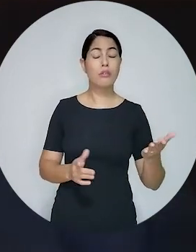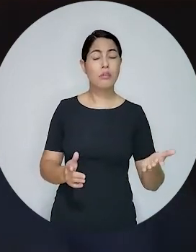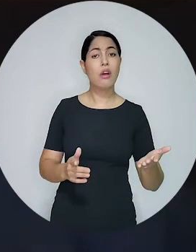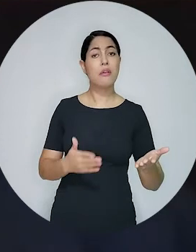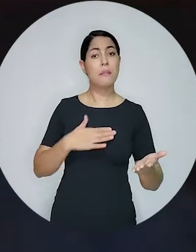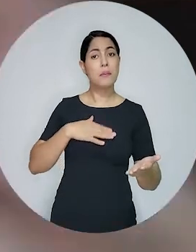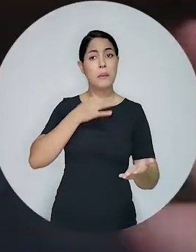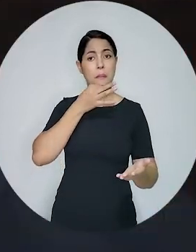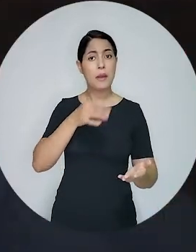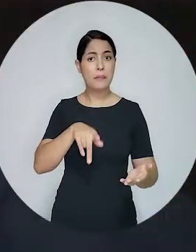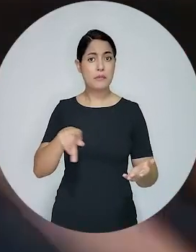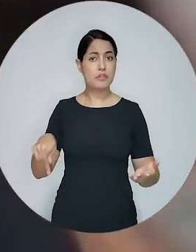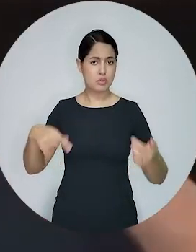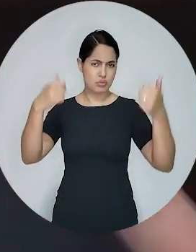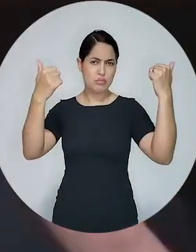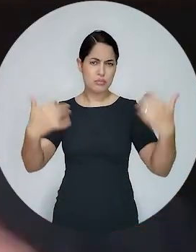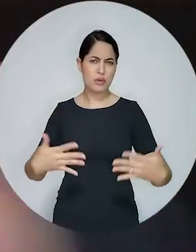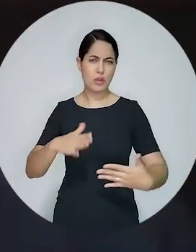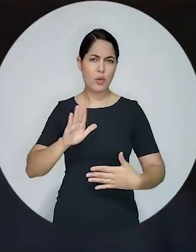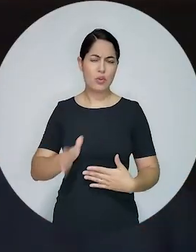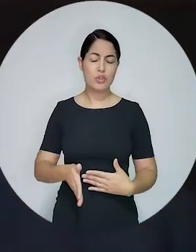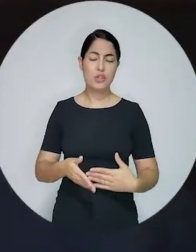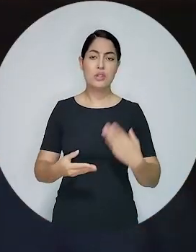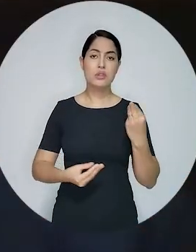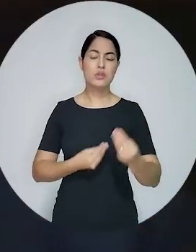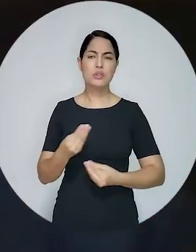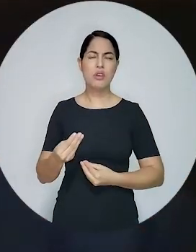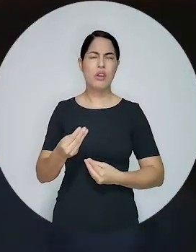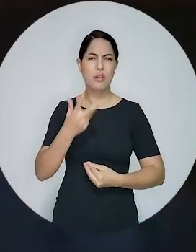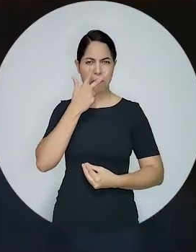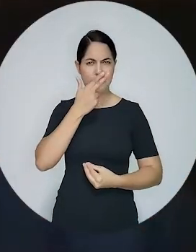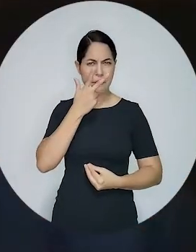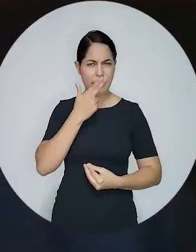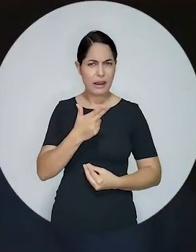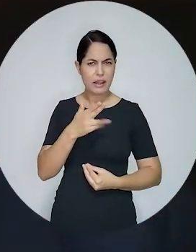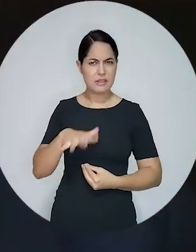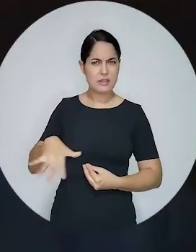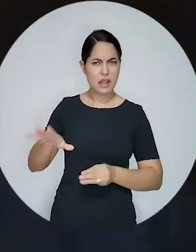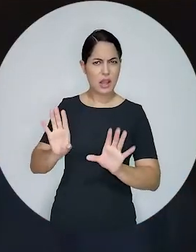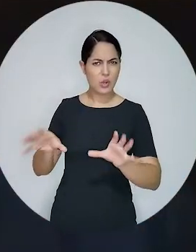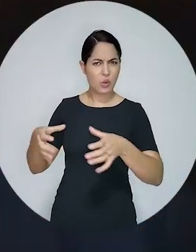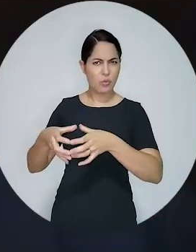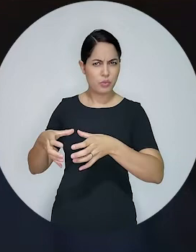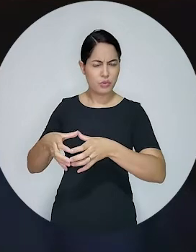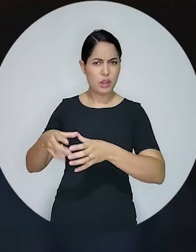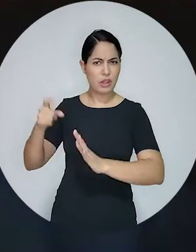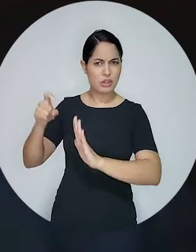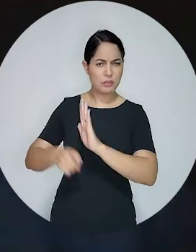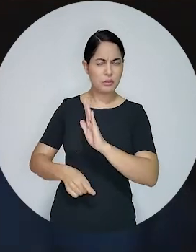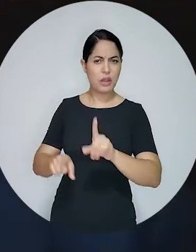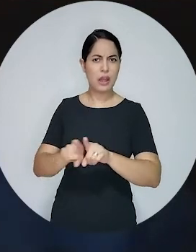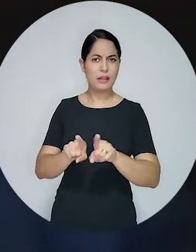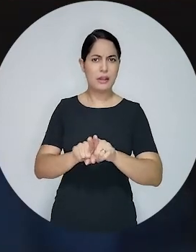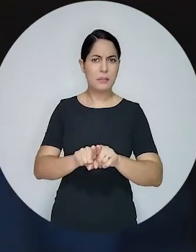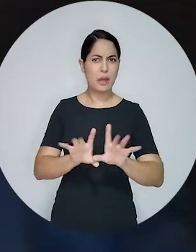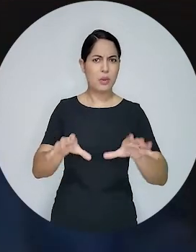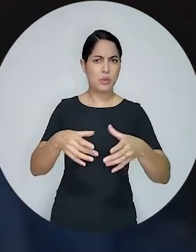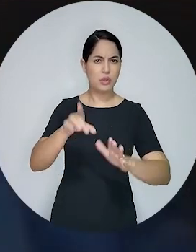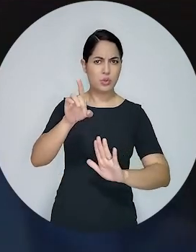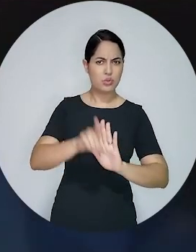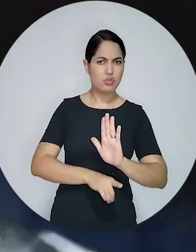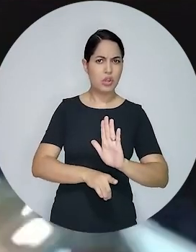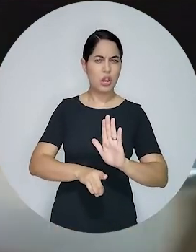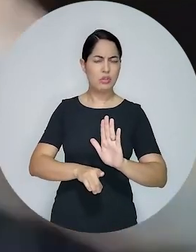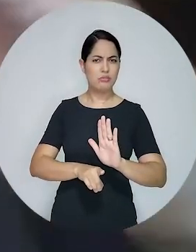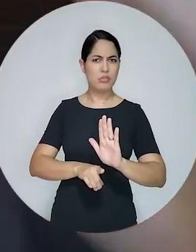a importância, e acho que parece ser um consenso, né, na comunidade tributária, em todos os operadores dessa seara do direito, a